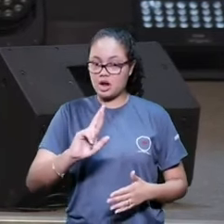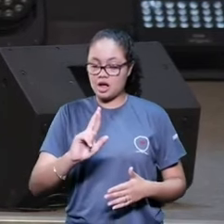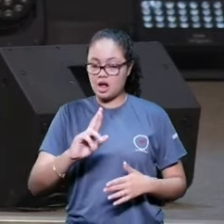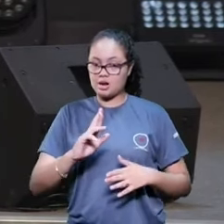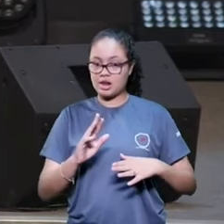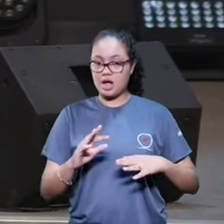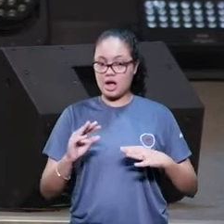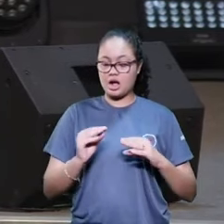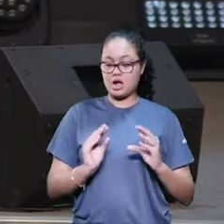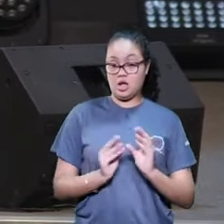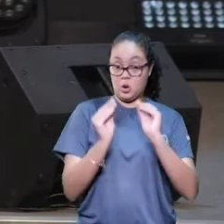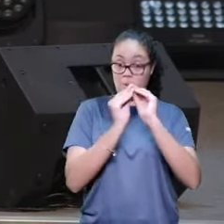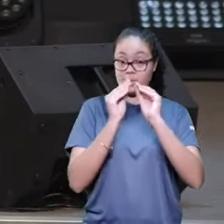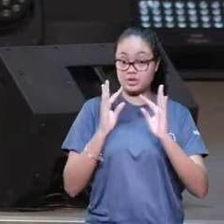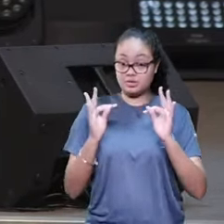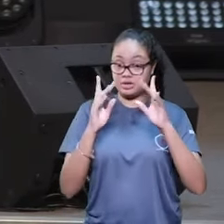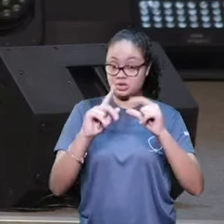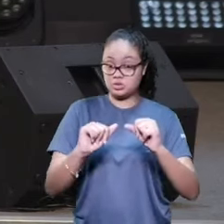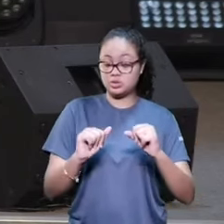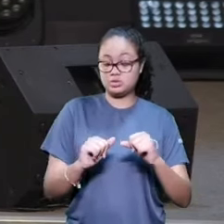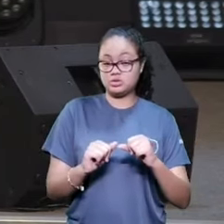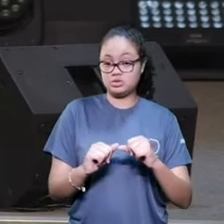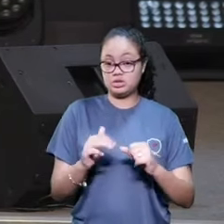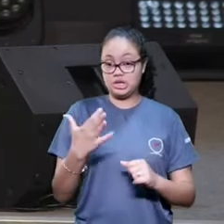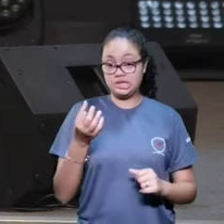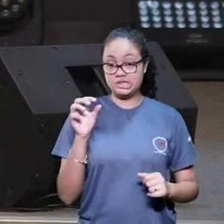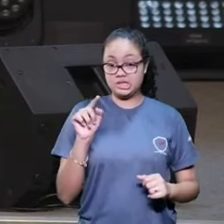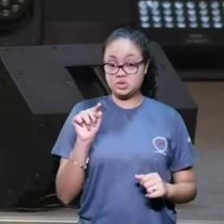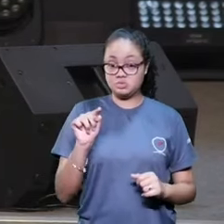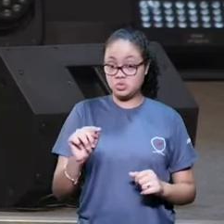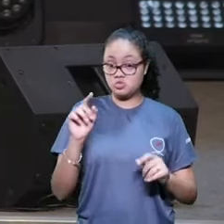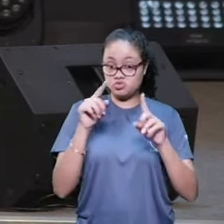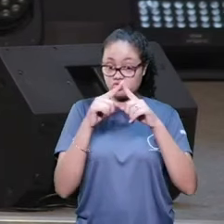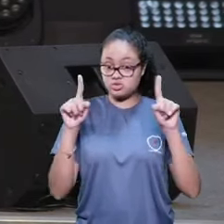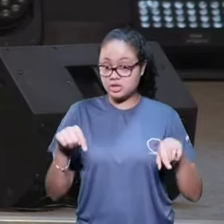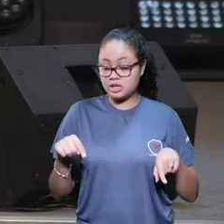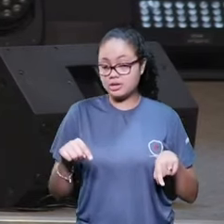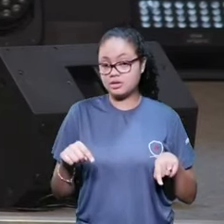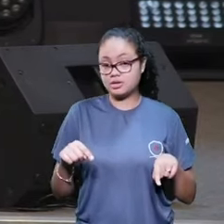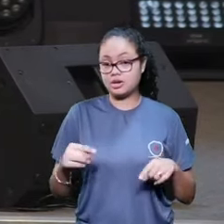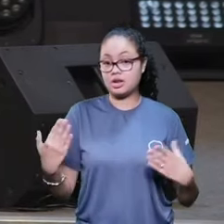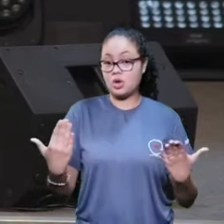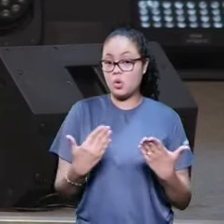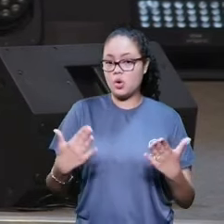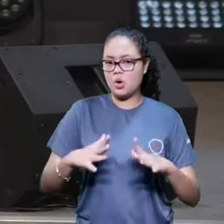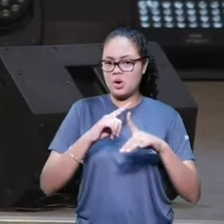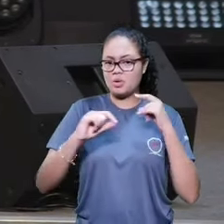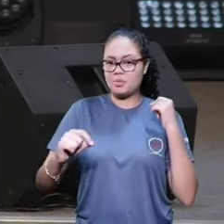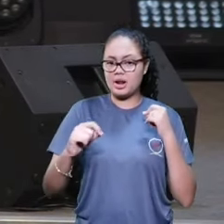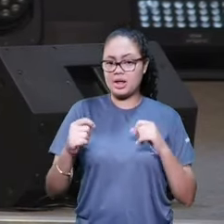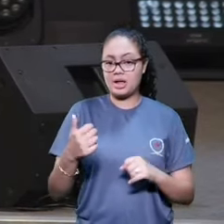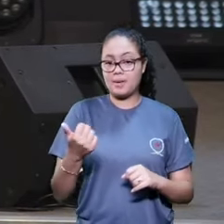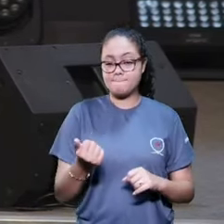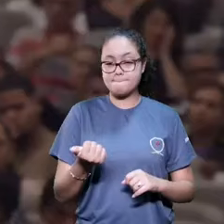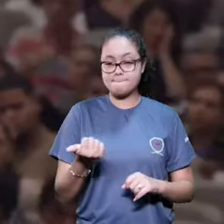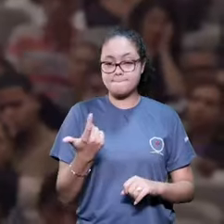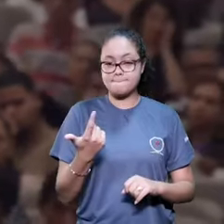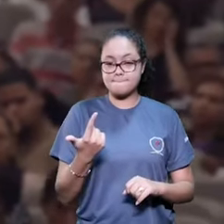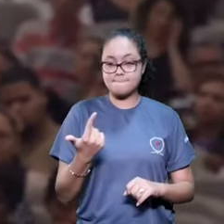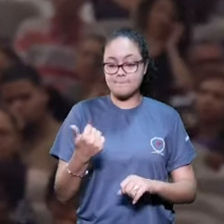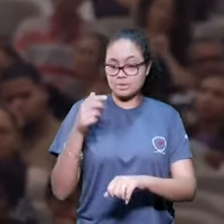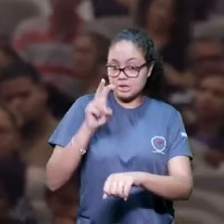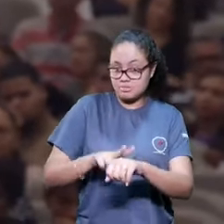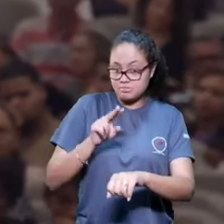para todo mundo, de uma vez só, para os 6 mil, de uma vez só. E falou assim: ó, hoje pode ir embora todo mundo meio-dia. Irmão, pensa numa